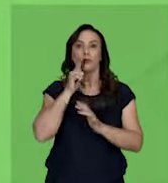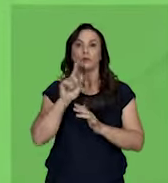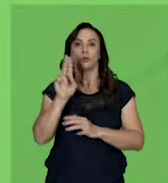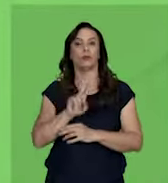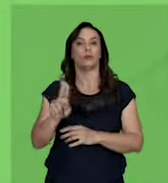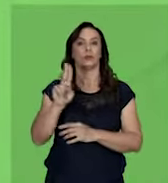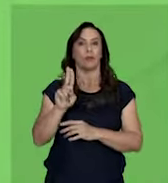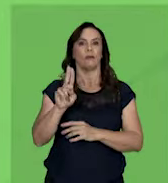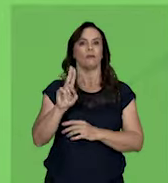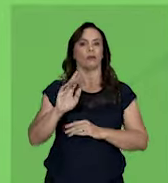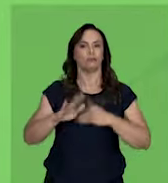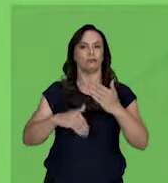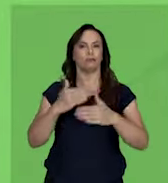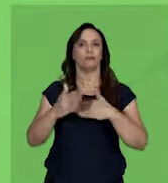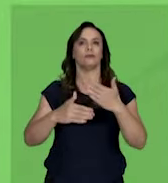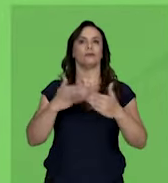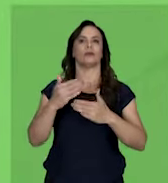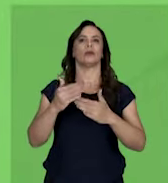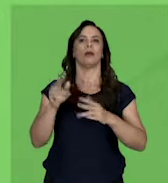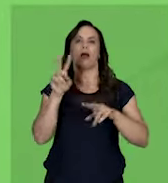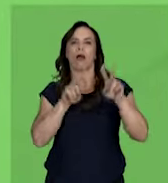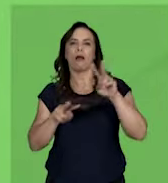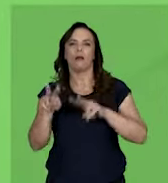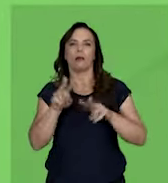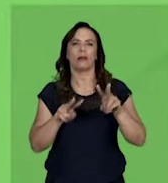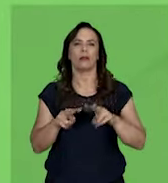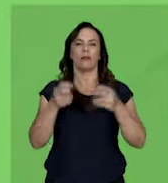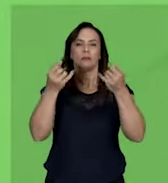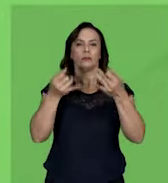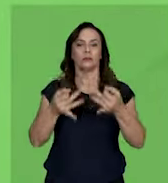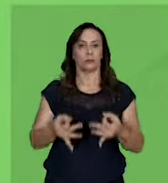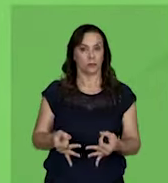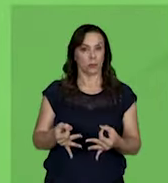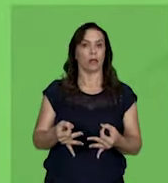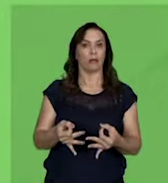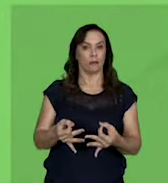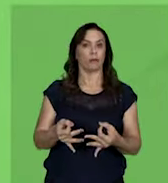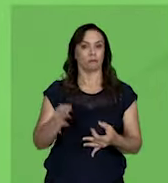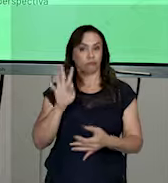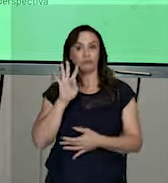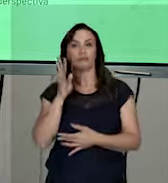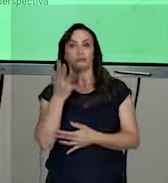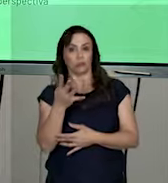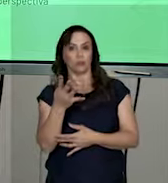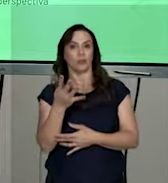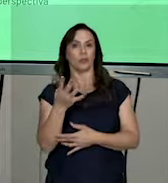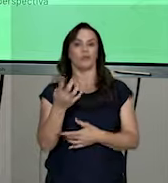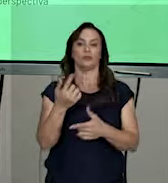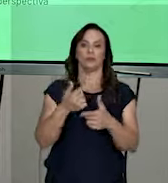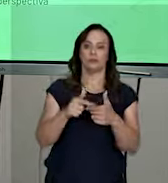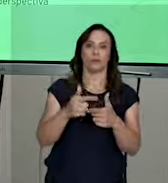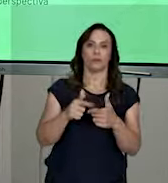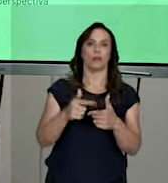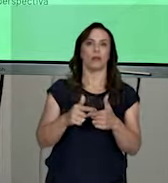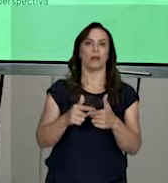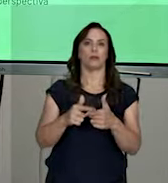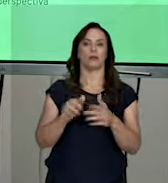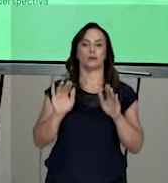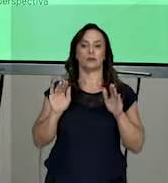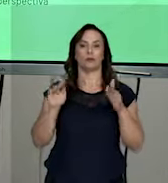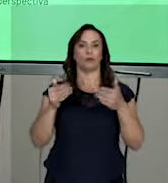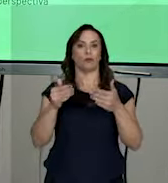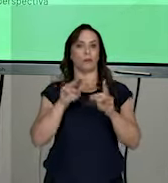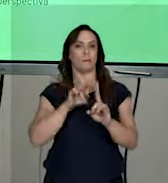justificar conclusões do enfrentamento de situações-problema sobre uma perspectiva científica.